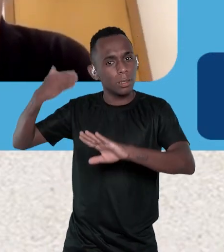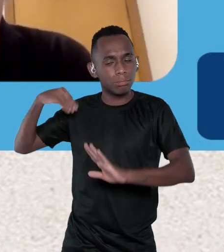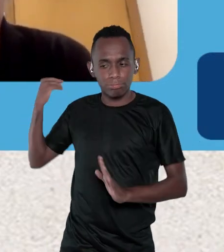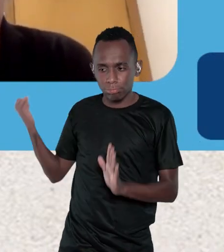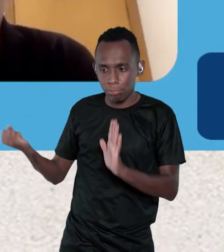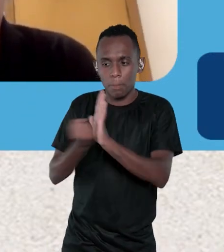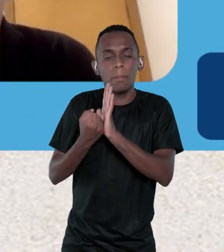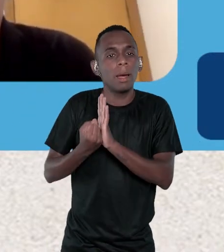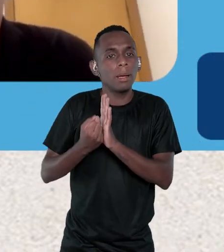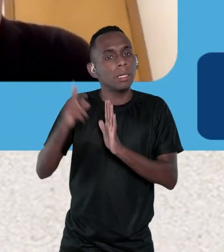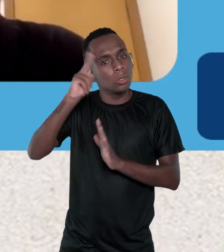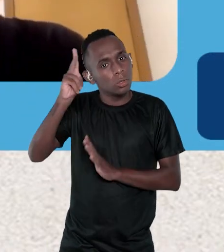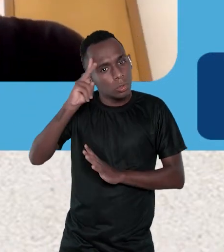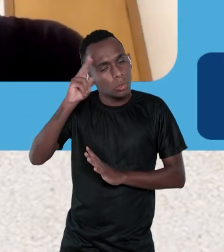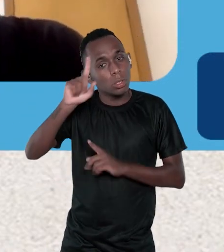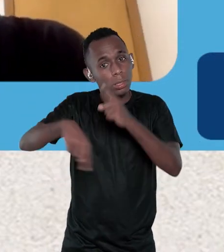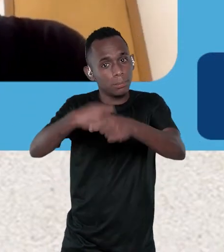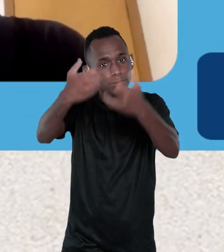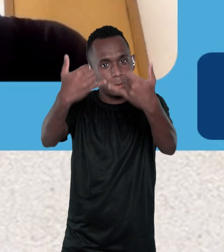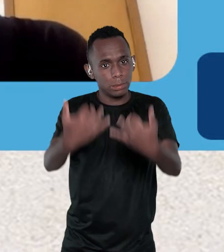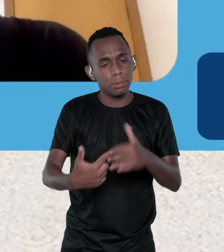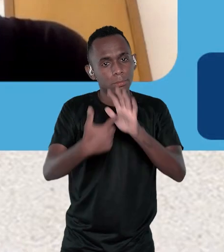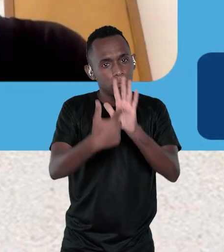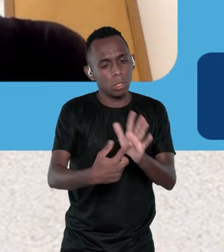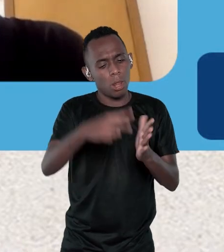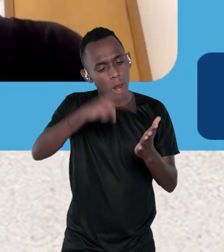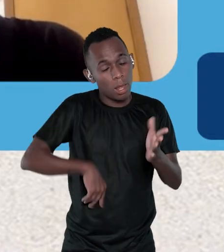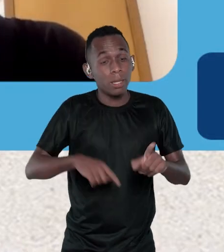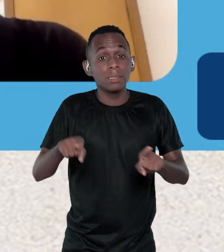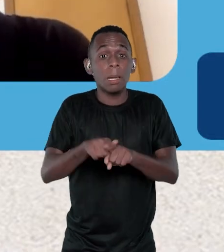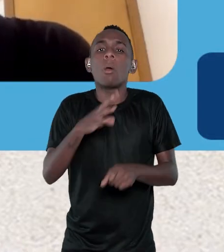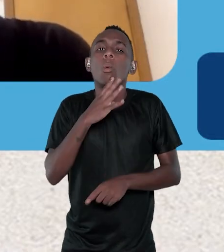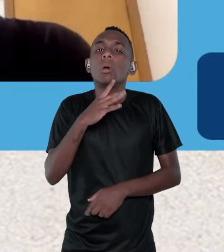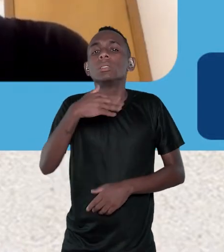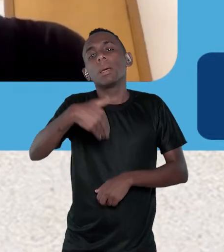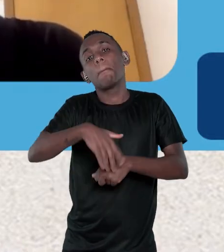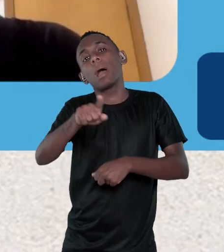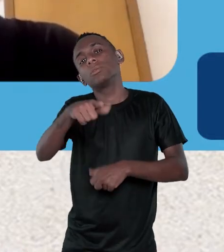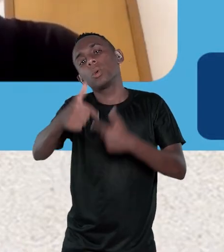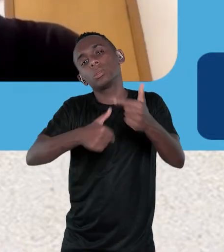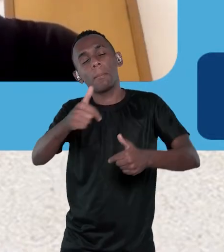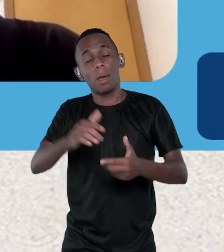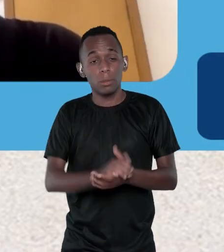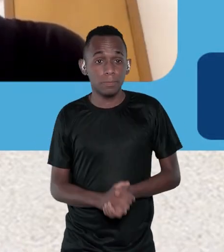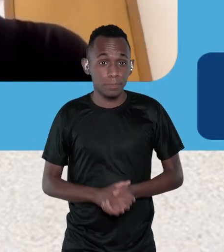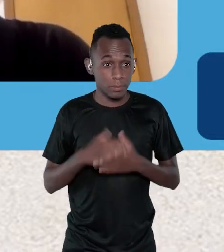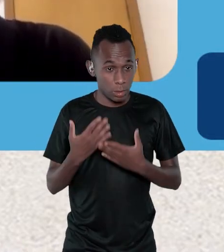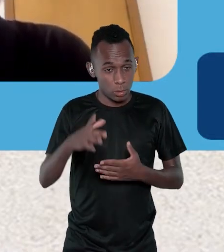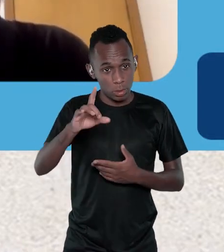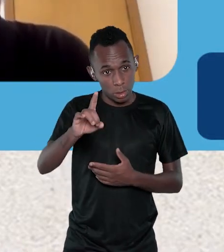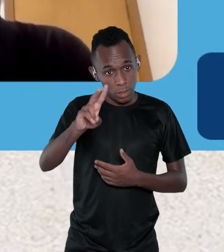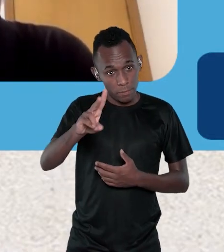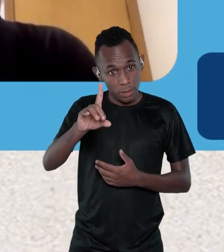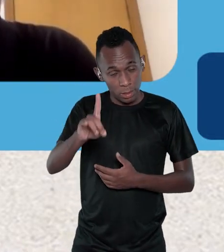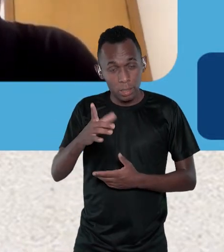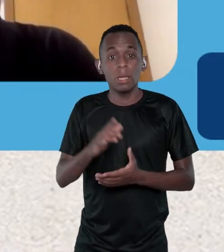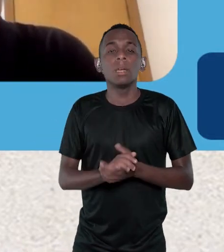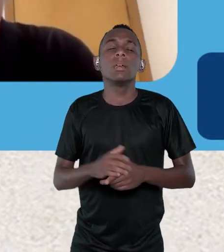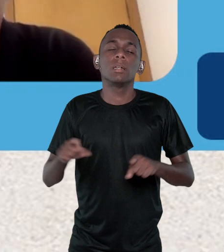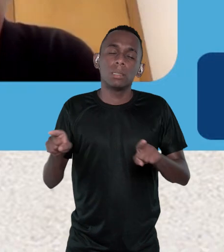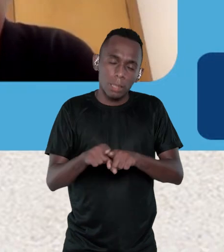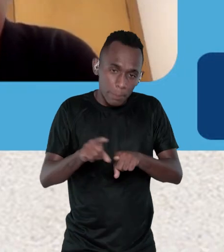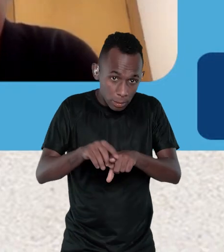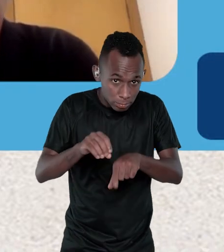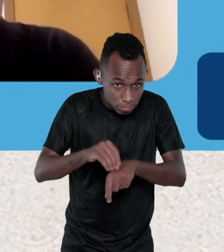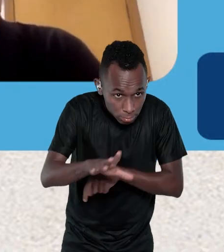conta também a história de uma época, né? Que fica aí registrado historicamente, didático para a gente, além de